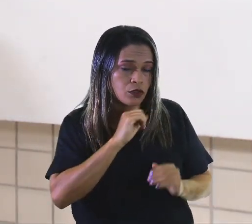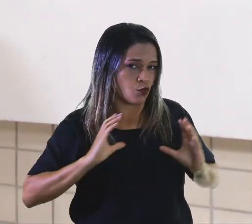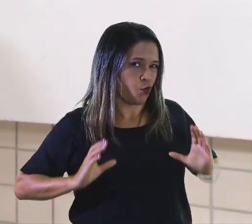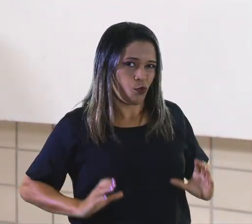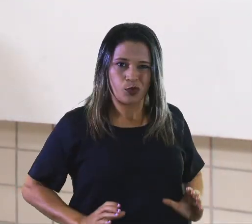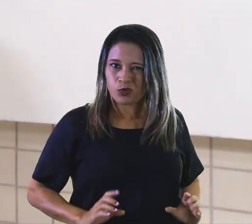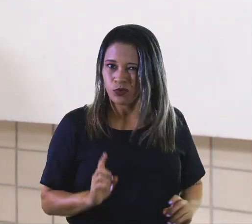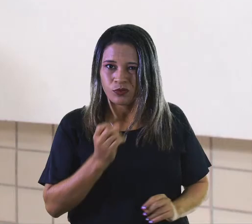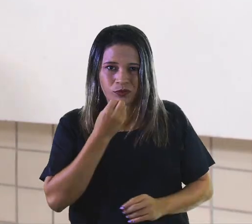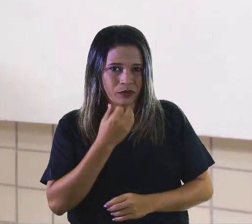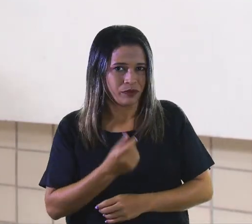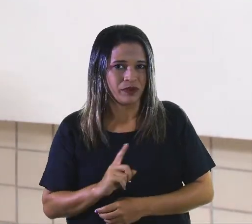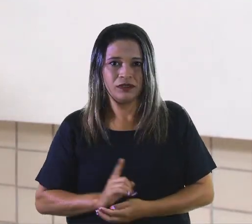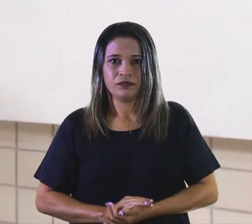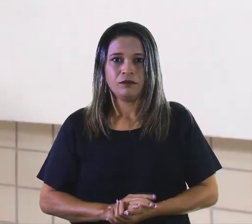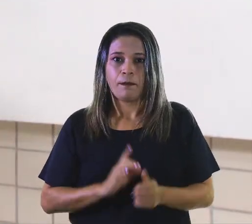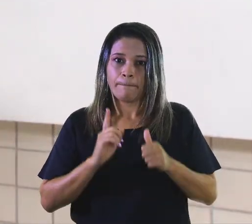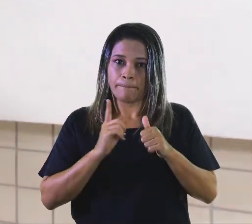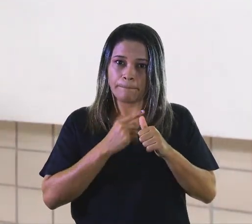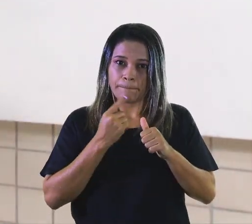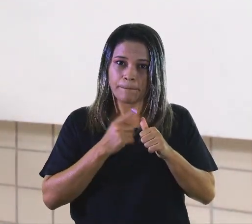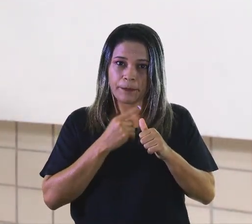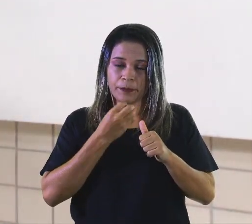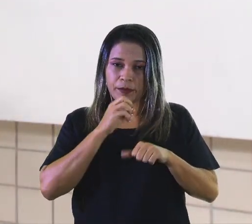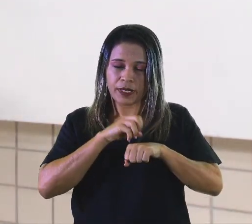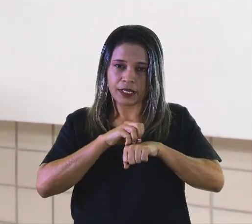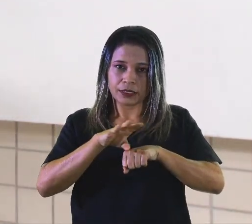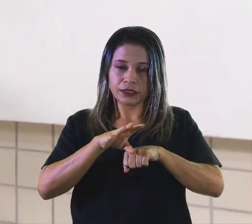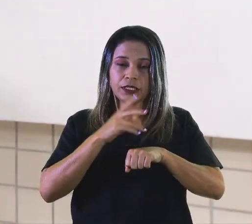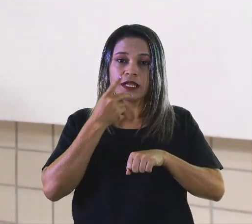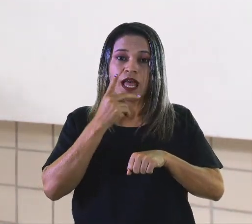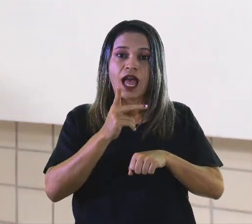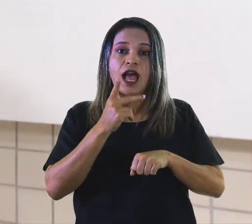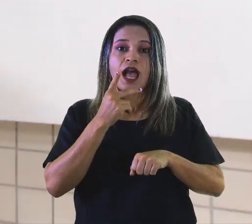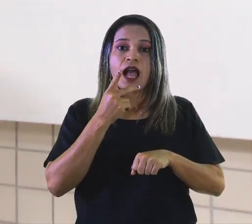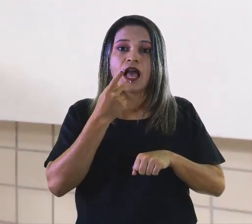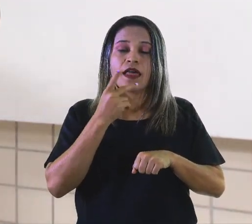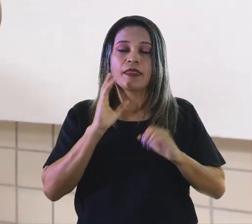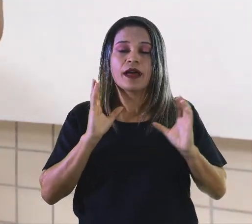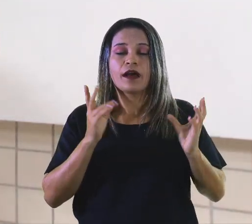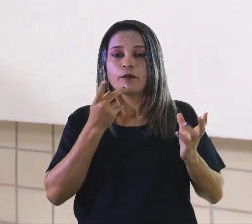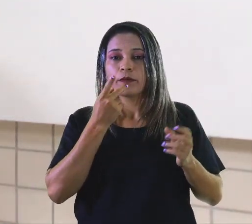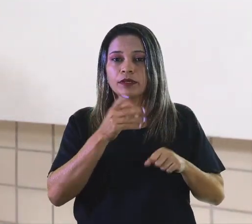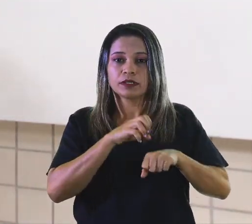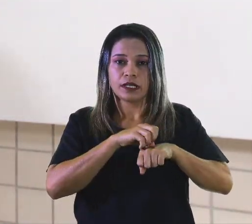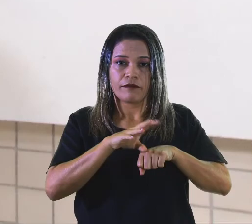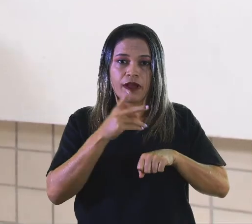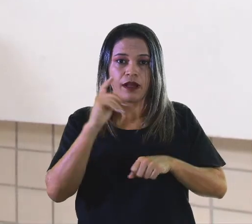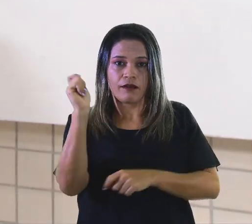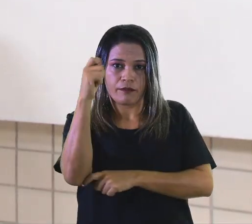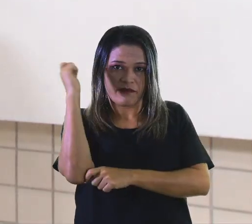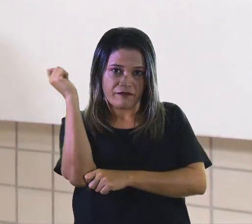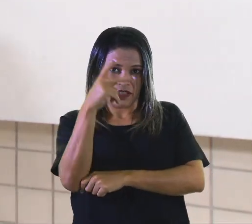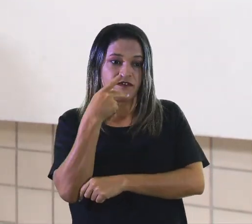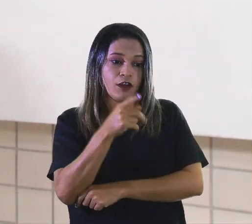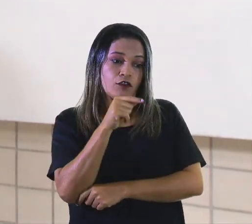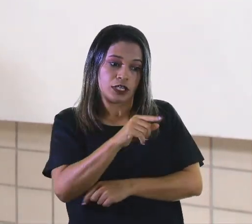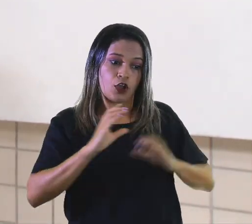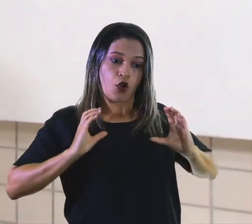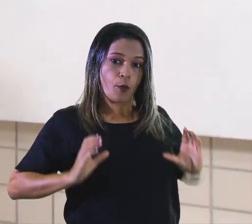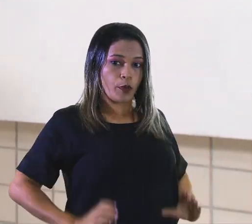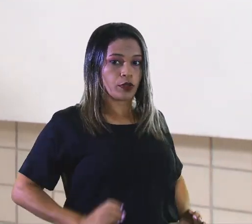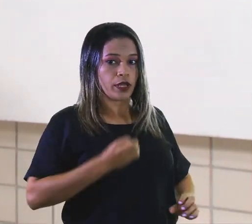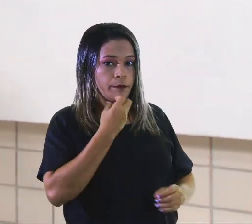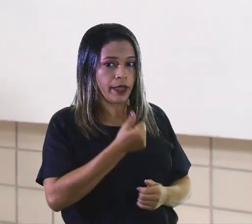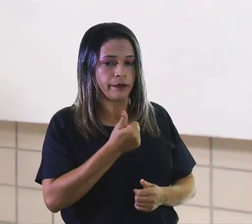aí. A primeira dica da fada era ele se comportar bem, ele não se comportou. Aí quando a